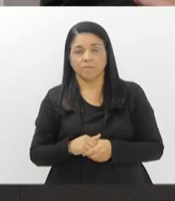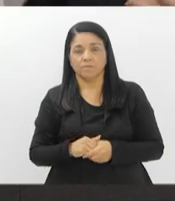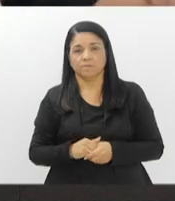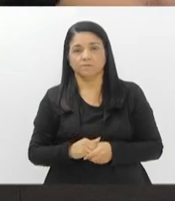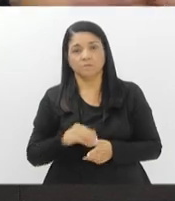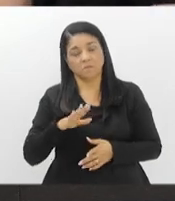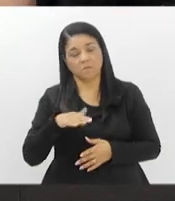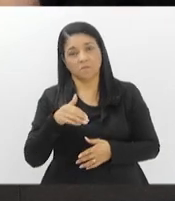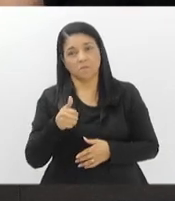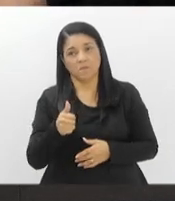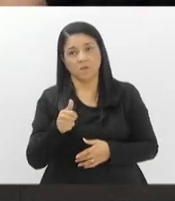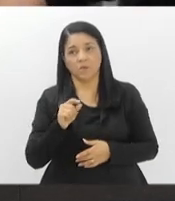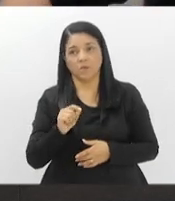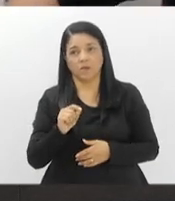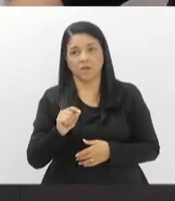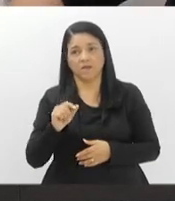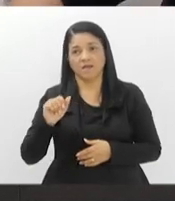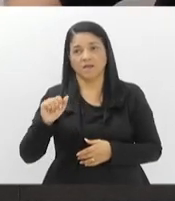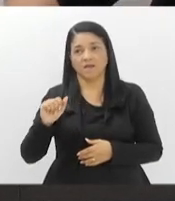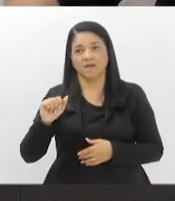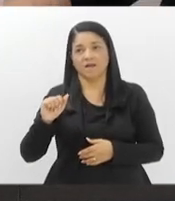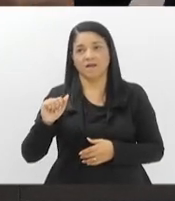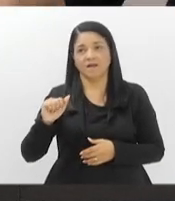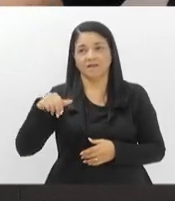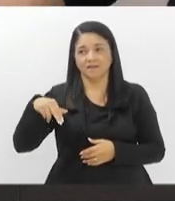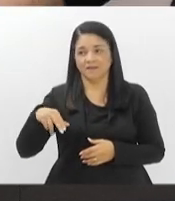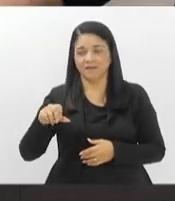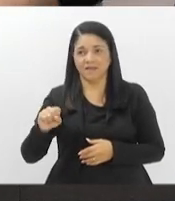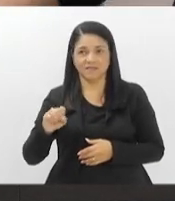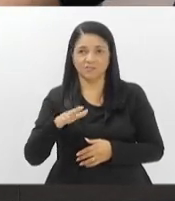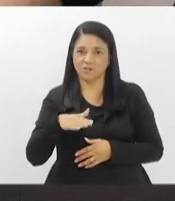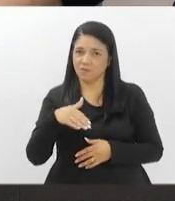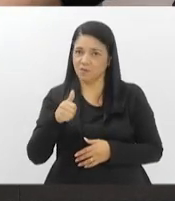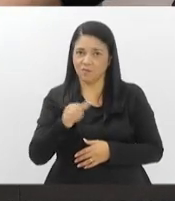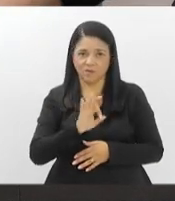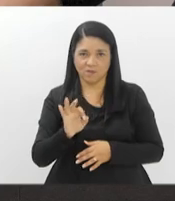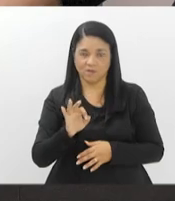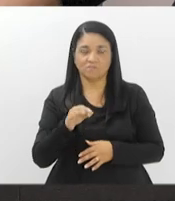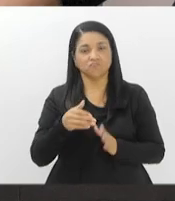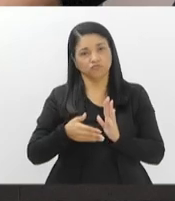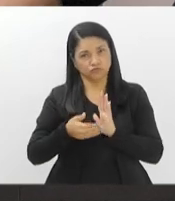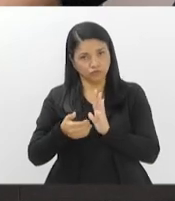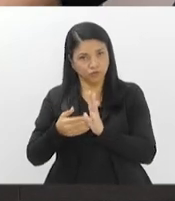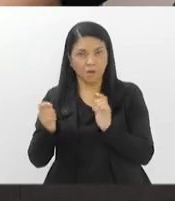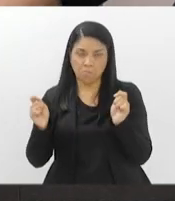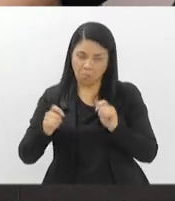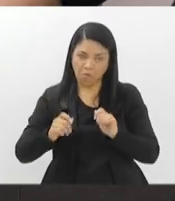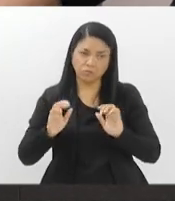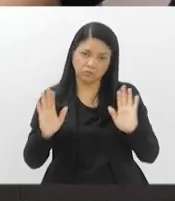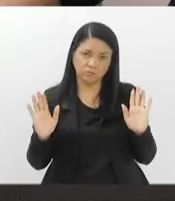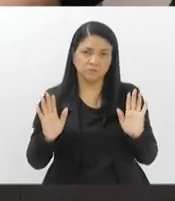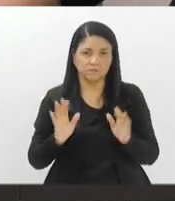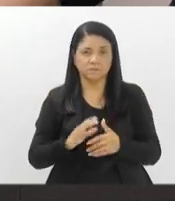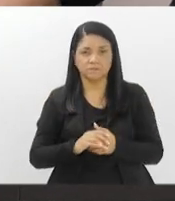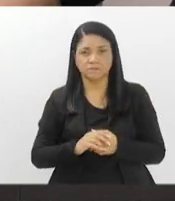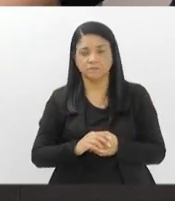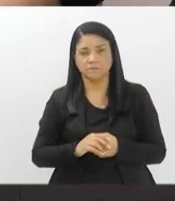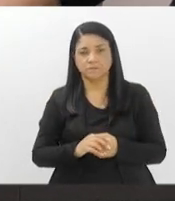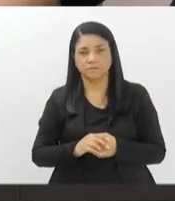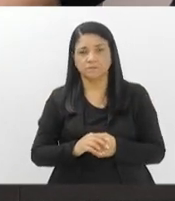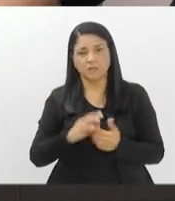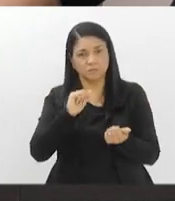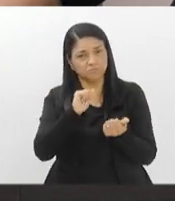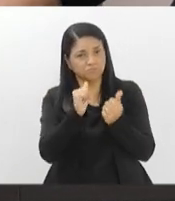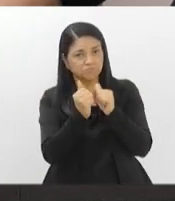tem só NS já é sozinho e se quiser tirar também a gente vai tando questão tempo